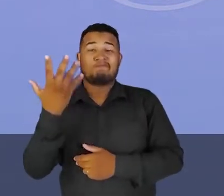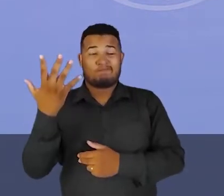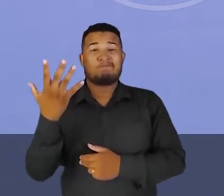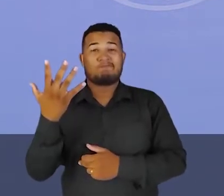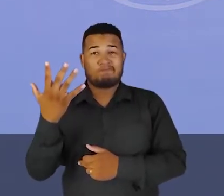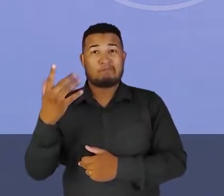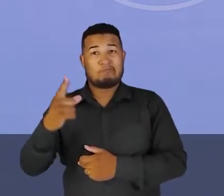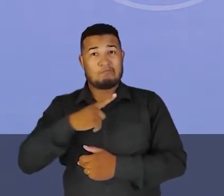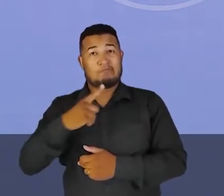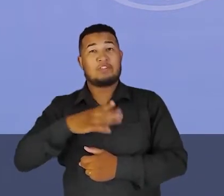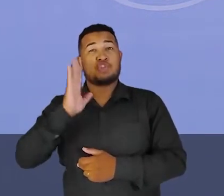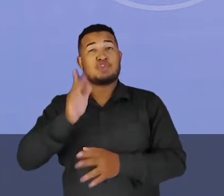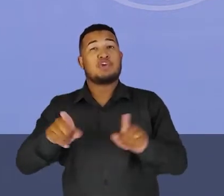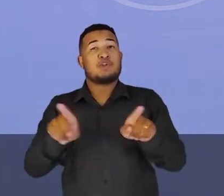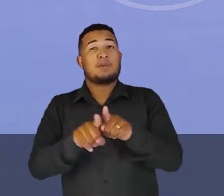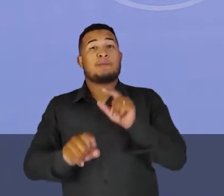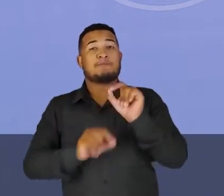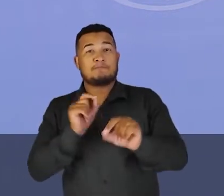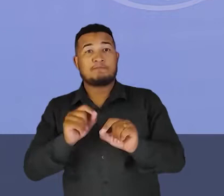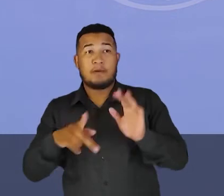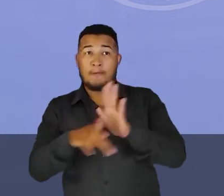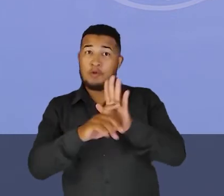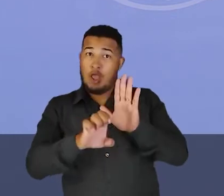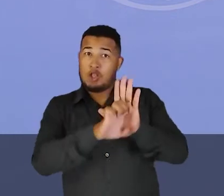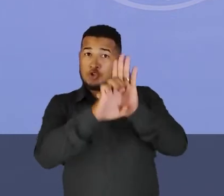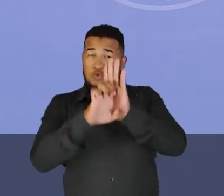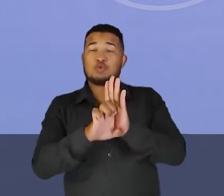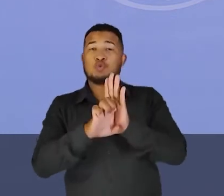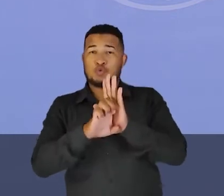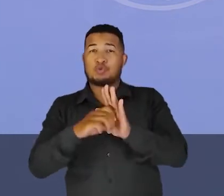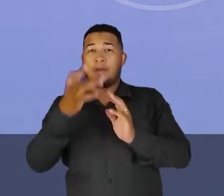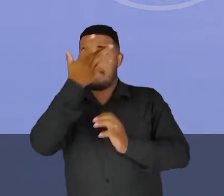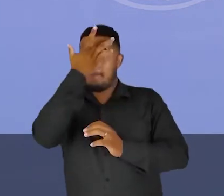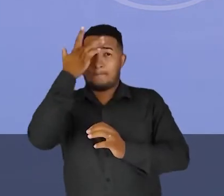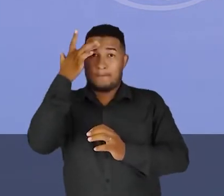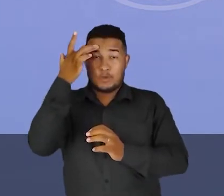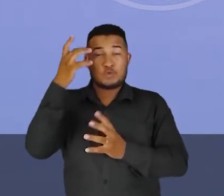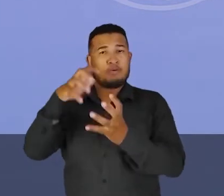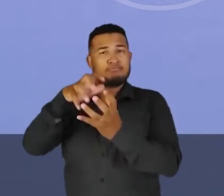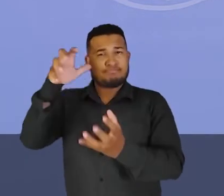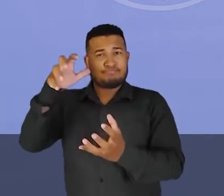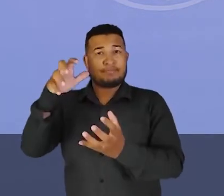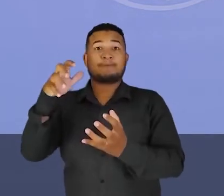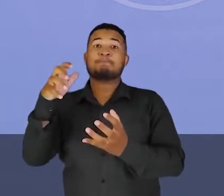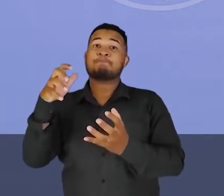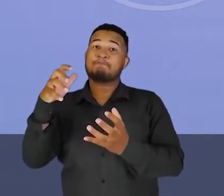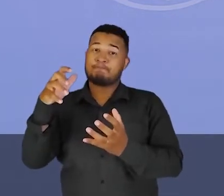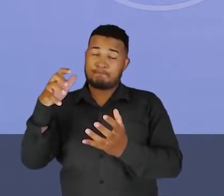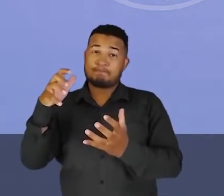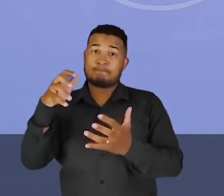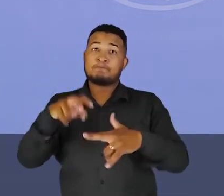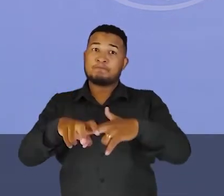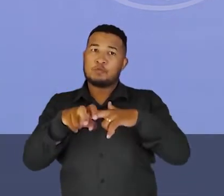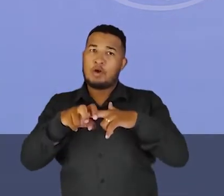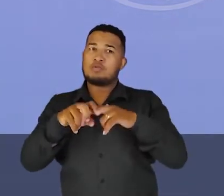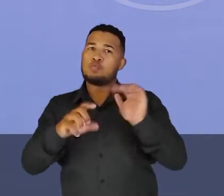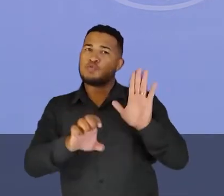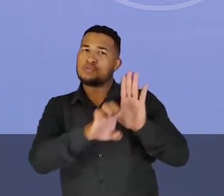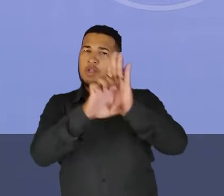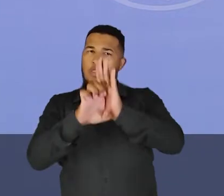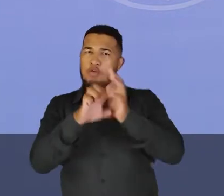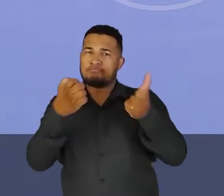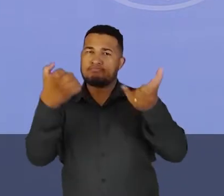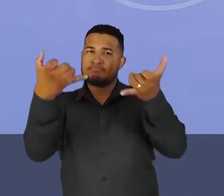já previsto no Estatuto do Idoso e, de acordo com o Estatuto